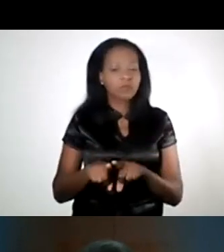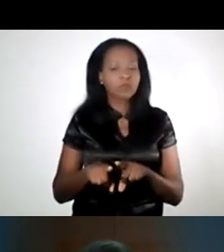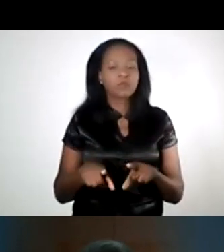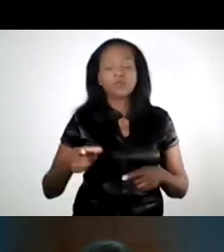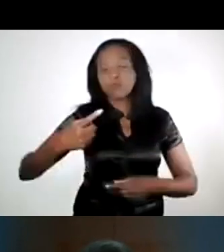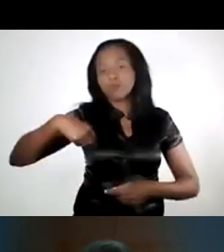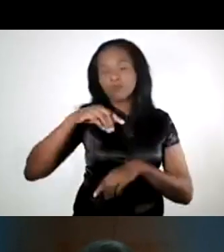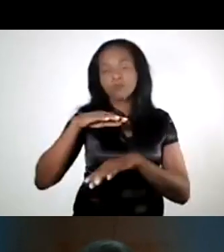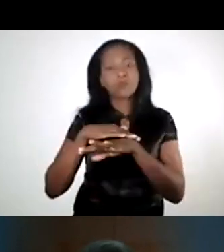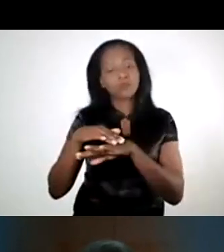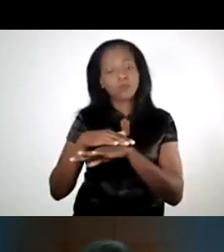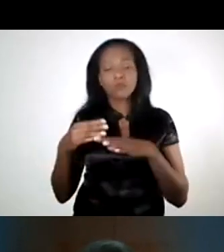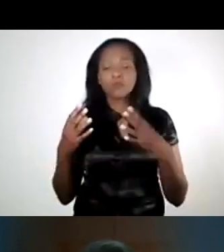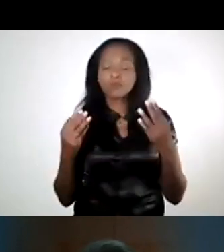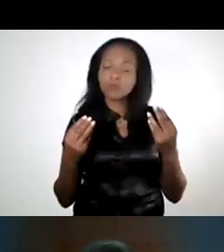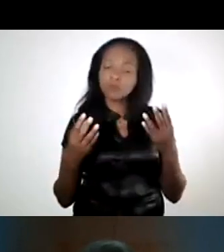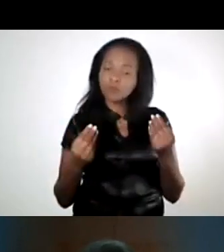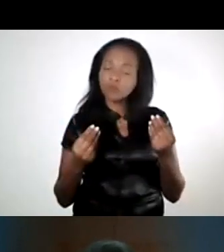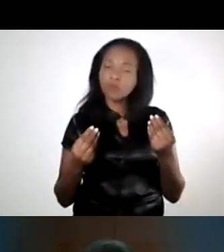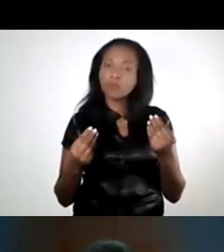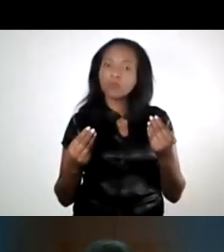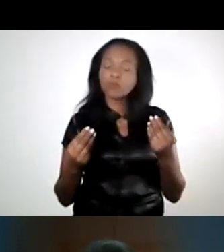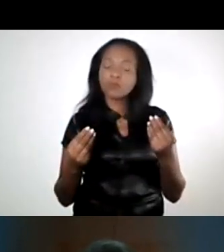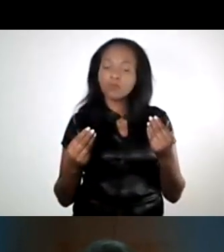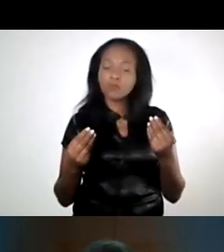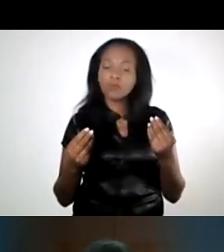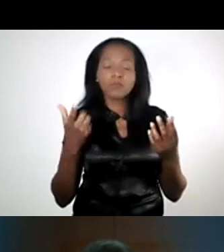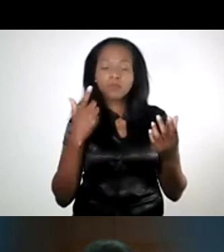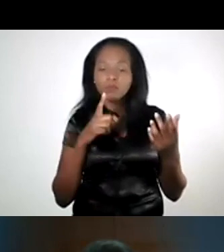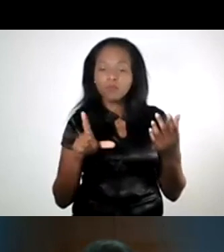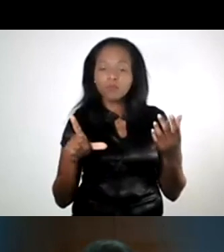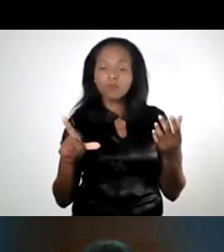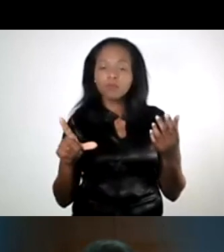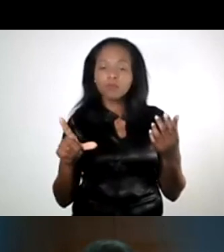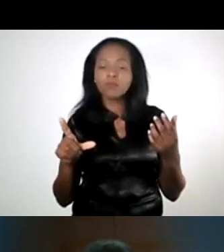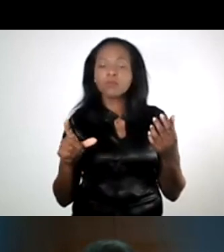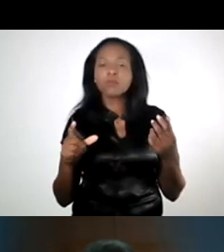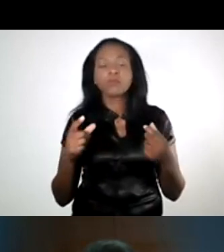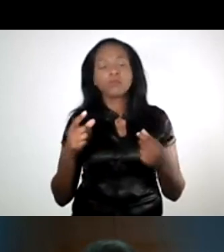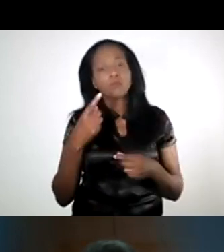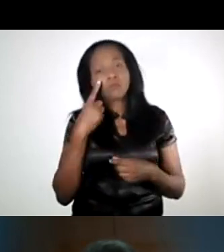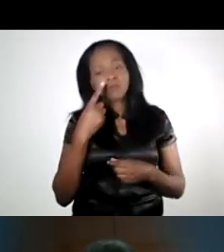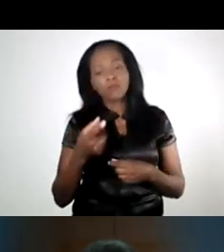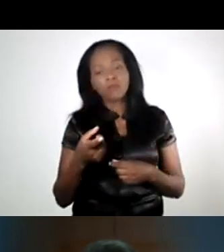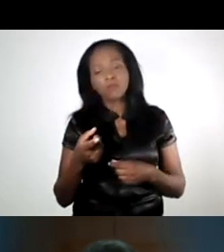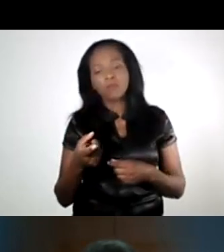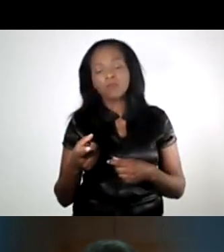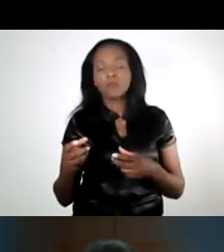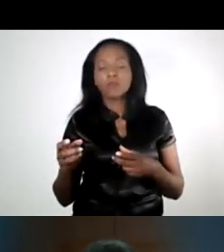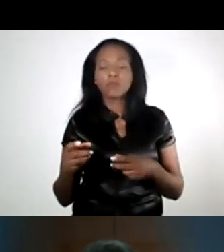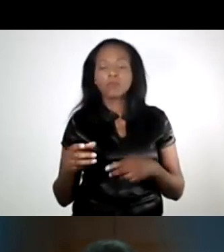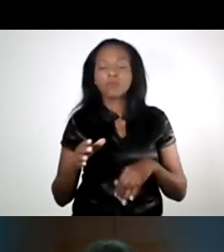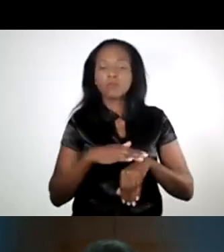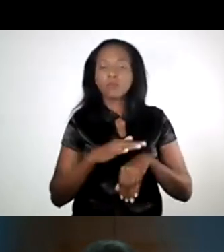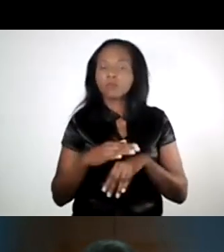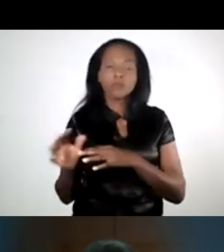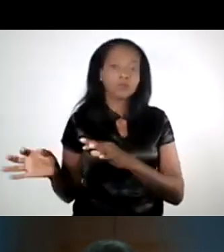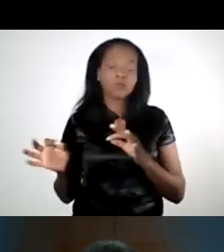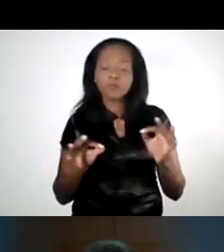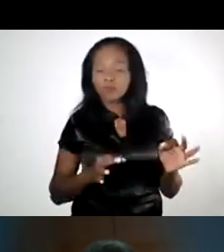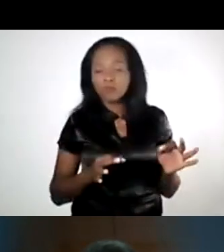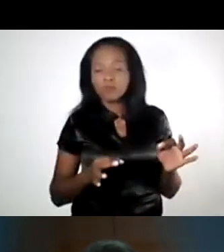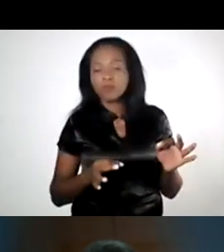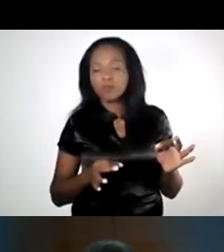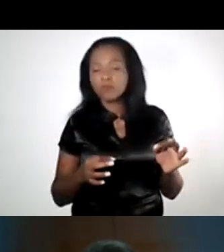conversou bastante antes, também conseguimos nos encontrar, nos reunir, e vocês colocaram o tempo todo que